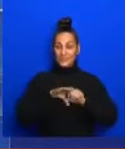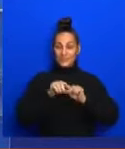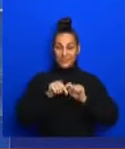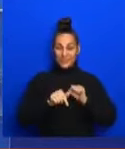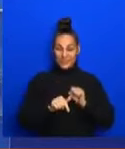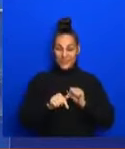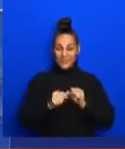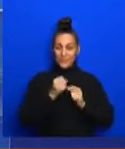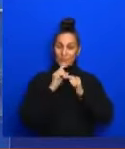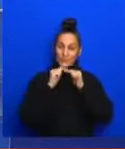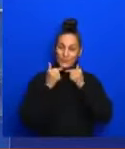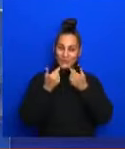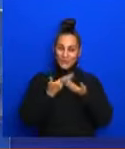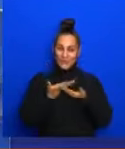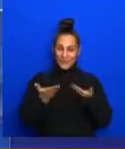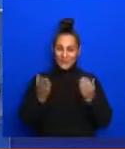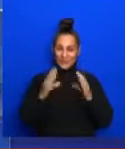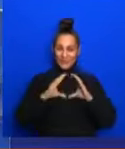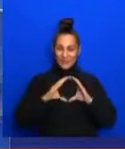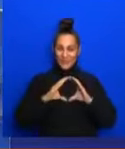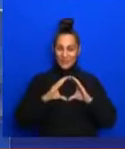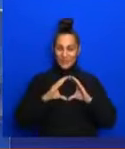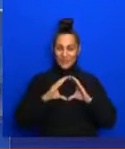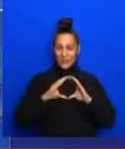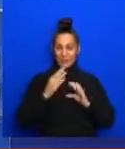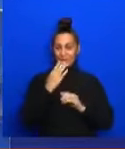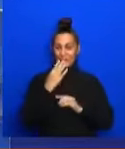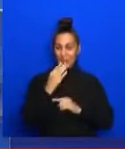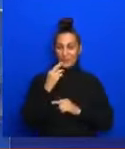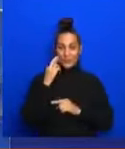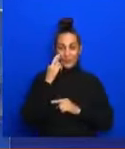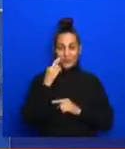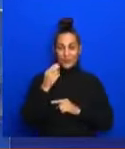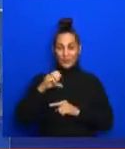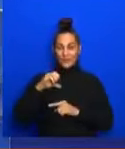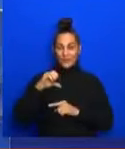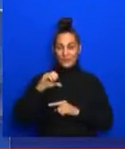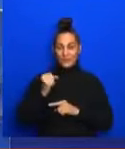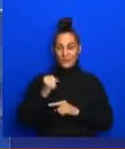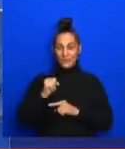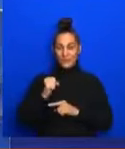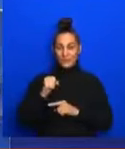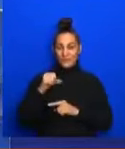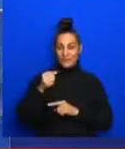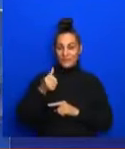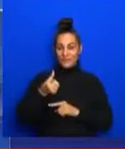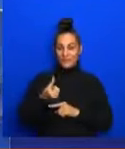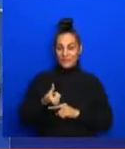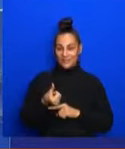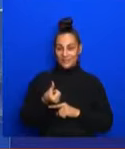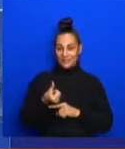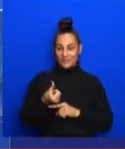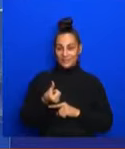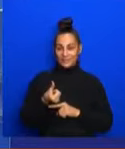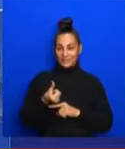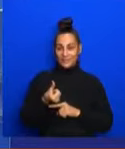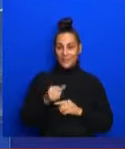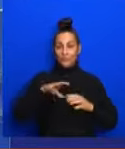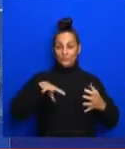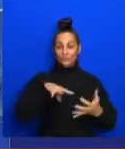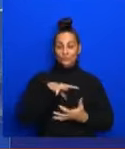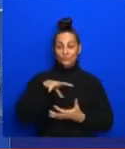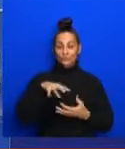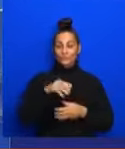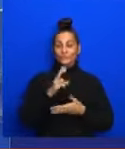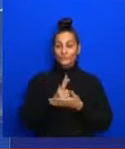Super 7. Boa sorte. Bola rosa número 86. Rosa 86. O globo